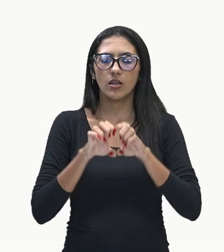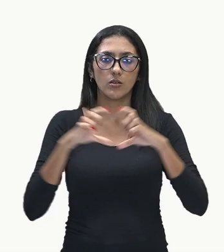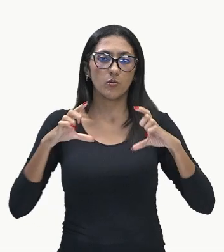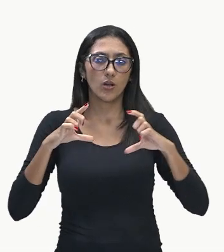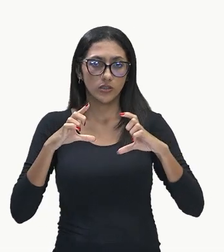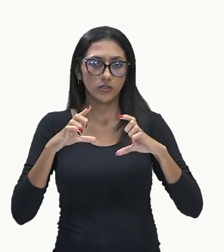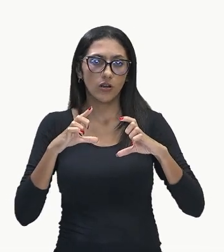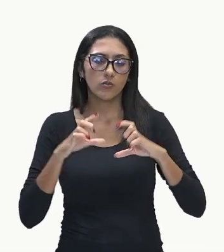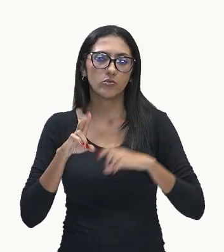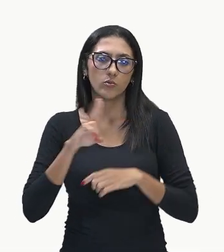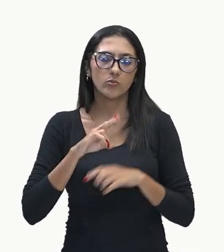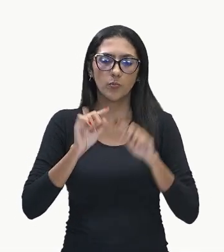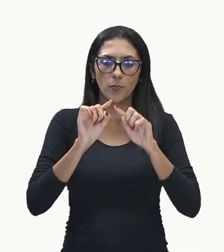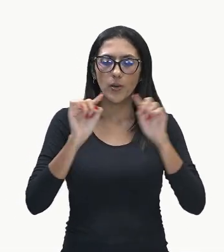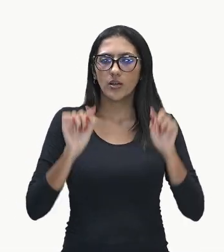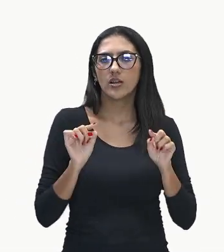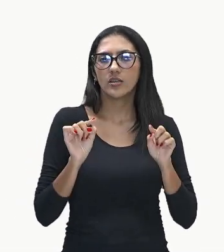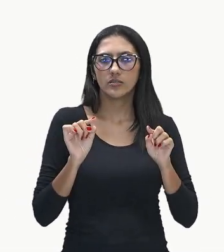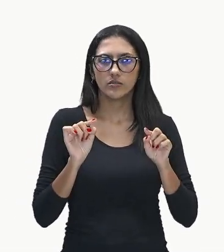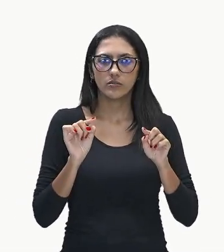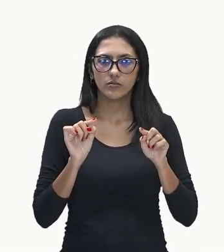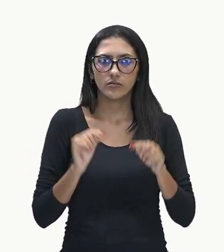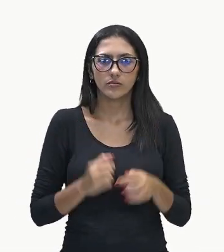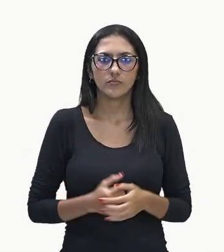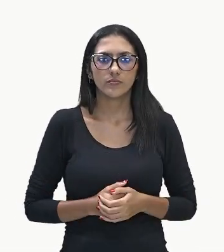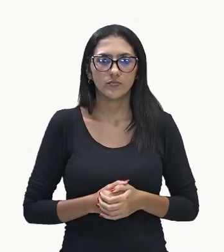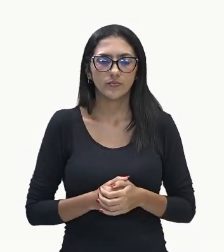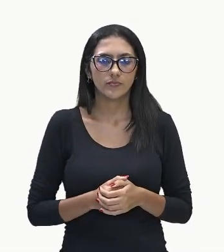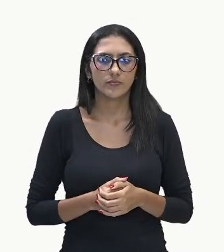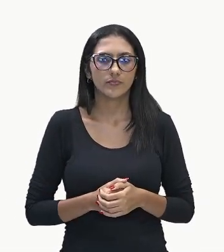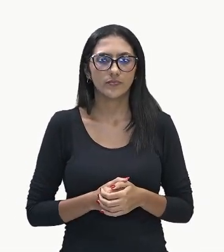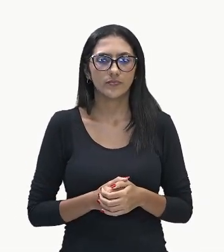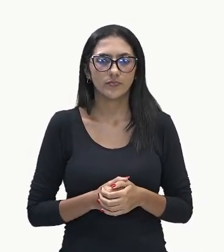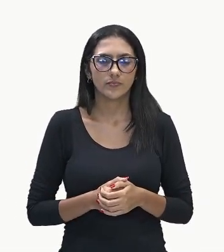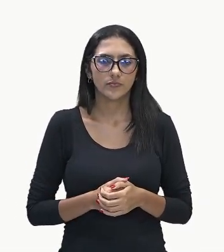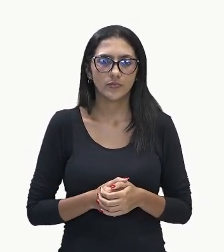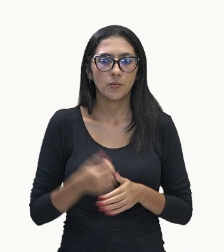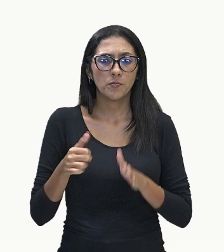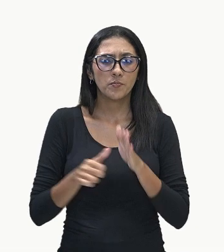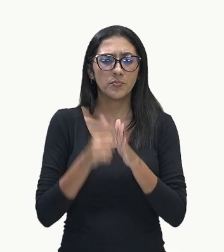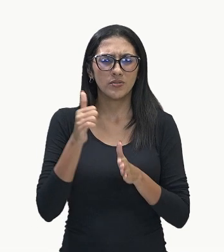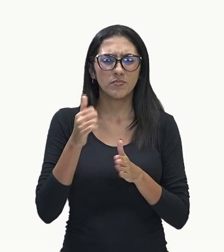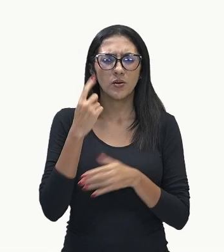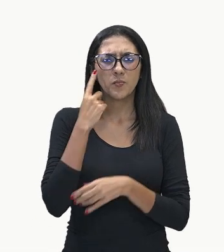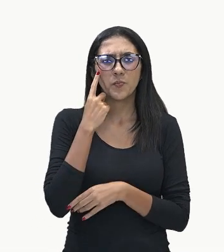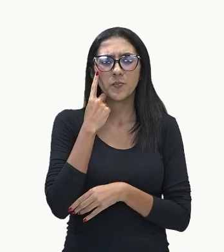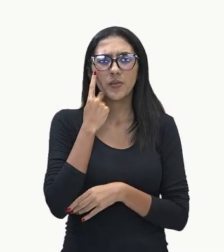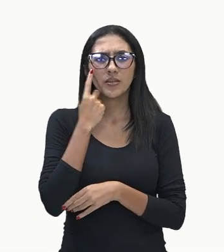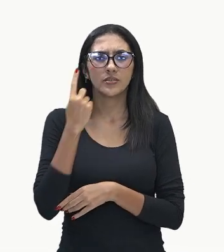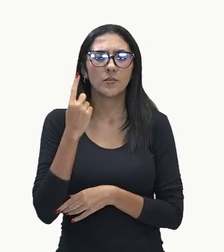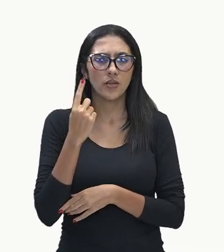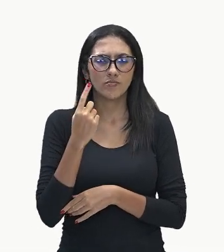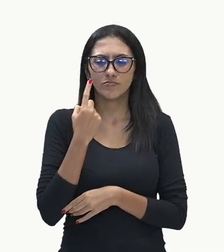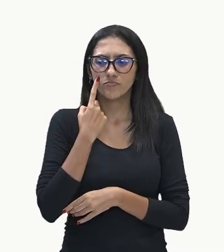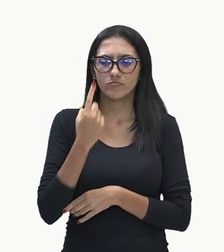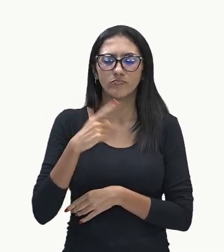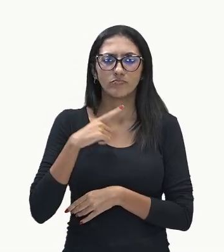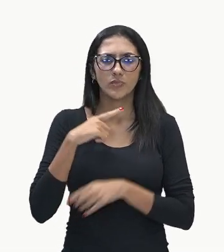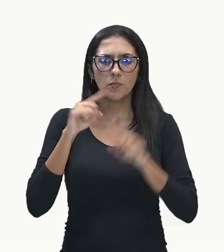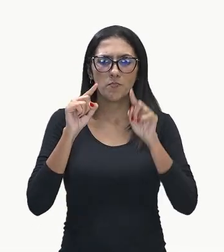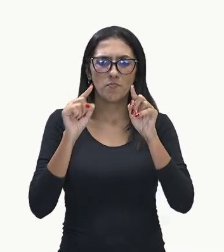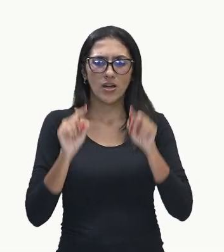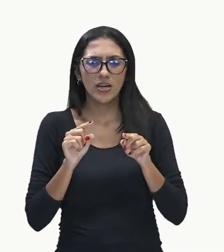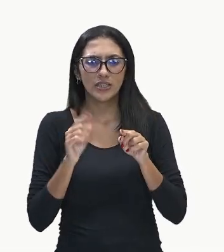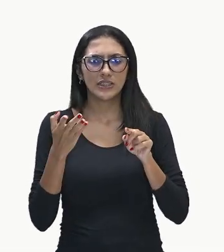presença de parêntese? Aí o primeiro pensamento que vem qual é? Apareceu parêntese, meu Deus, vai